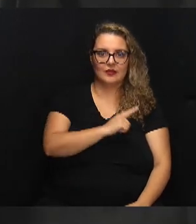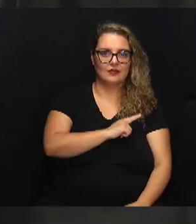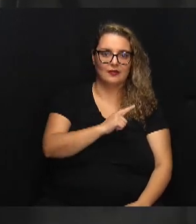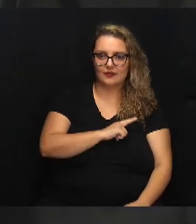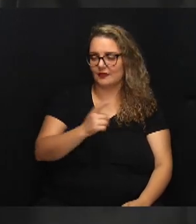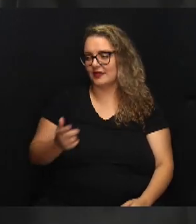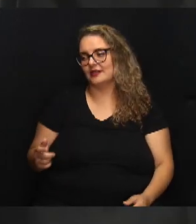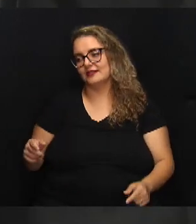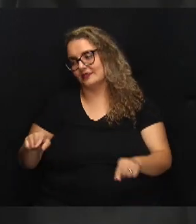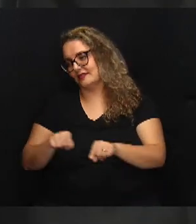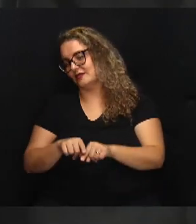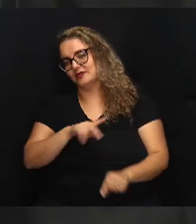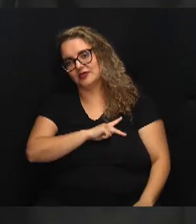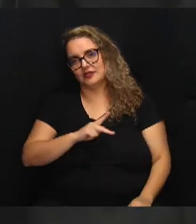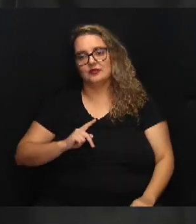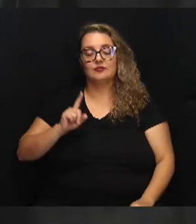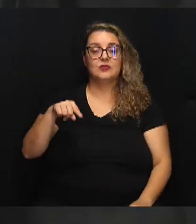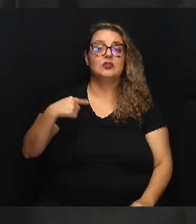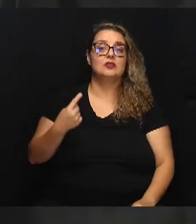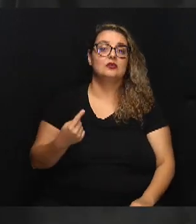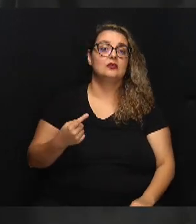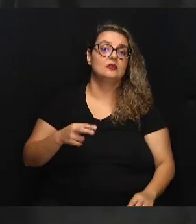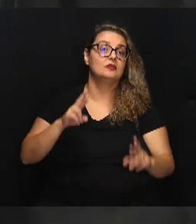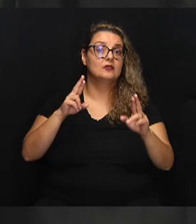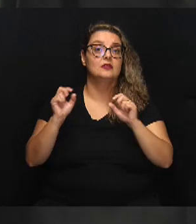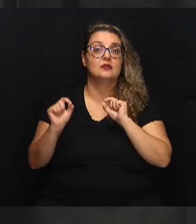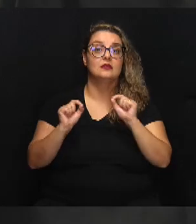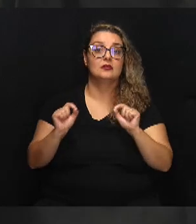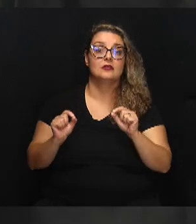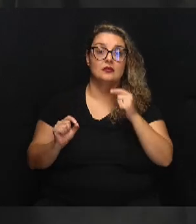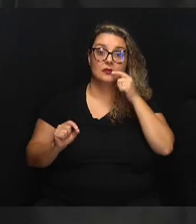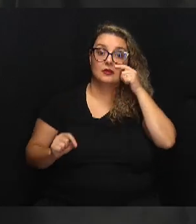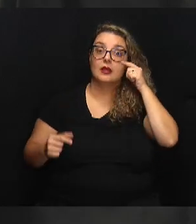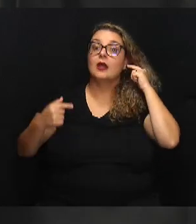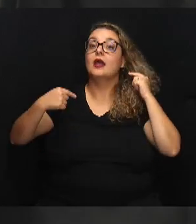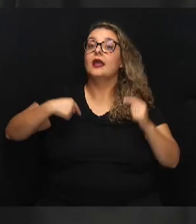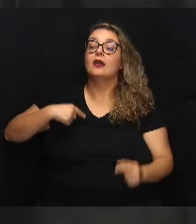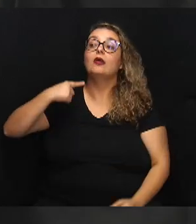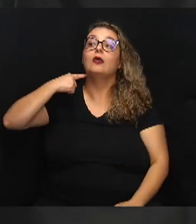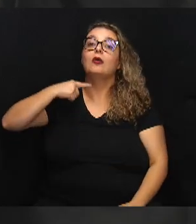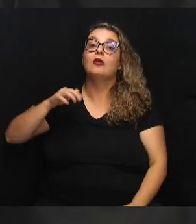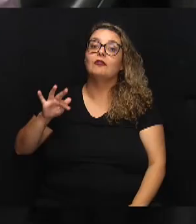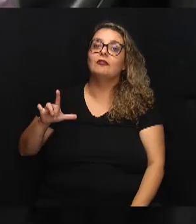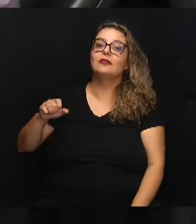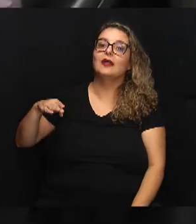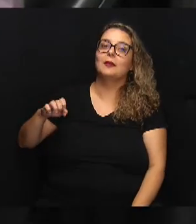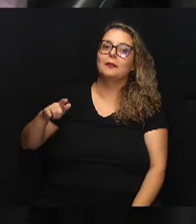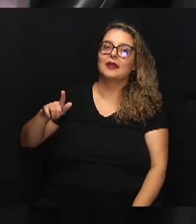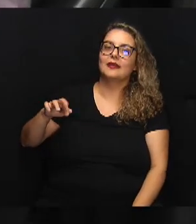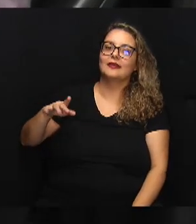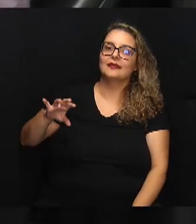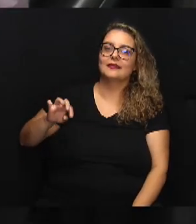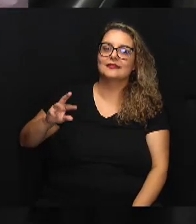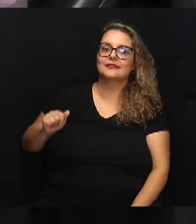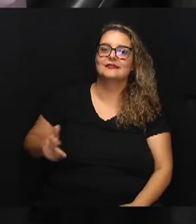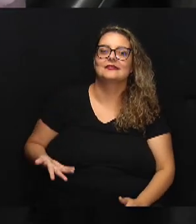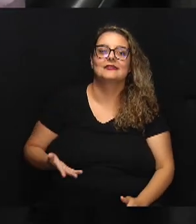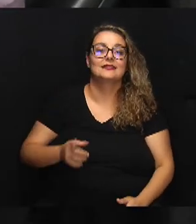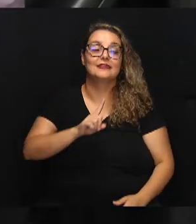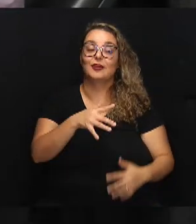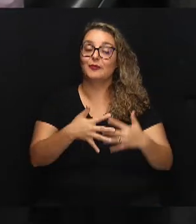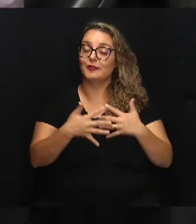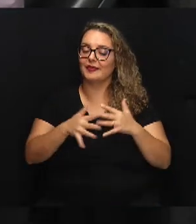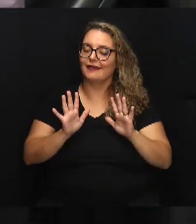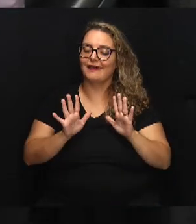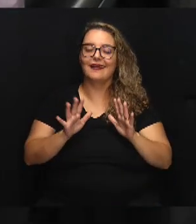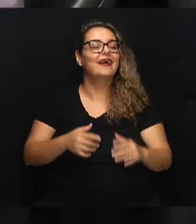E depois Você torce para quem? Só? Eu sou flamenguista, tá. Não me comprometo. Tá lá no Rio, gente. E